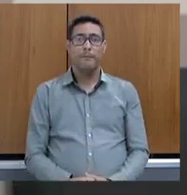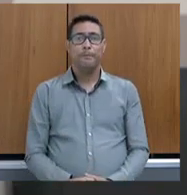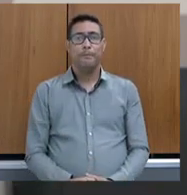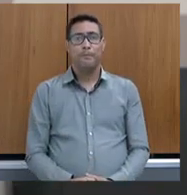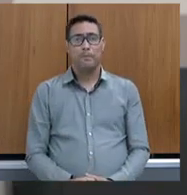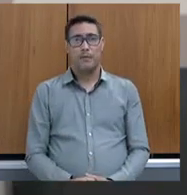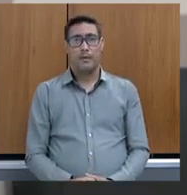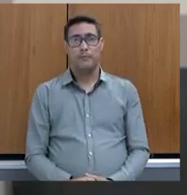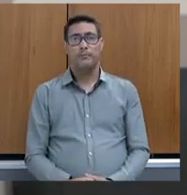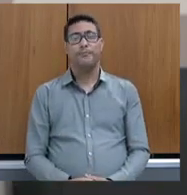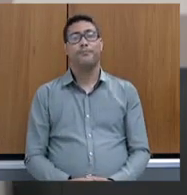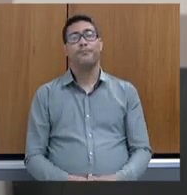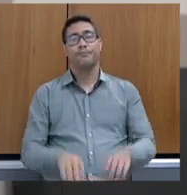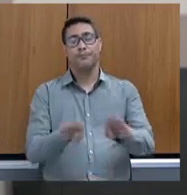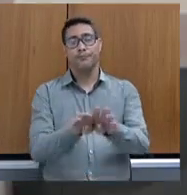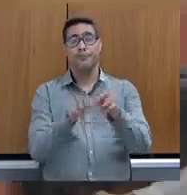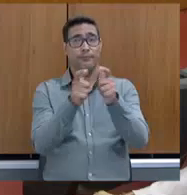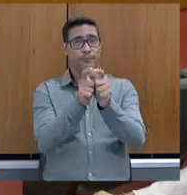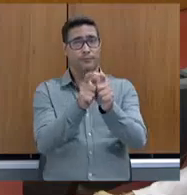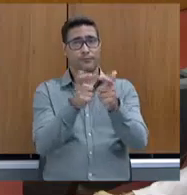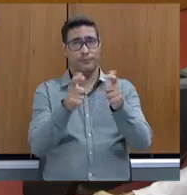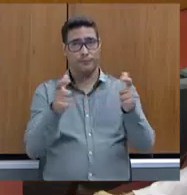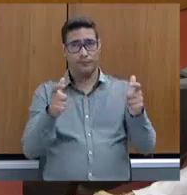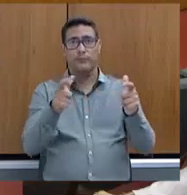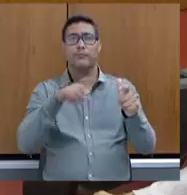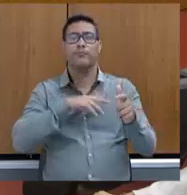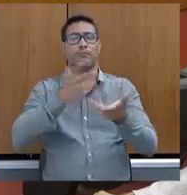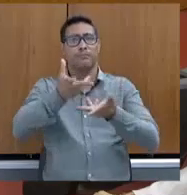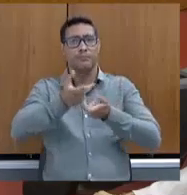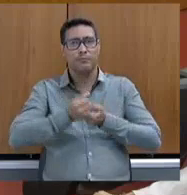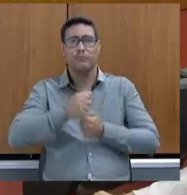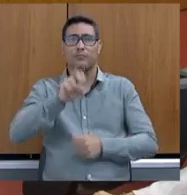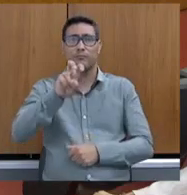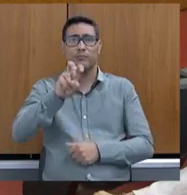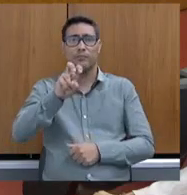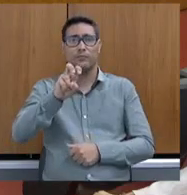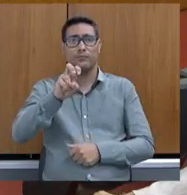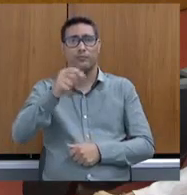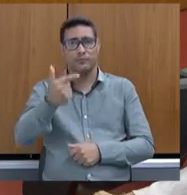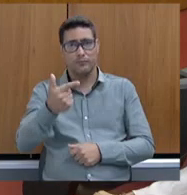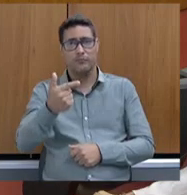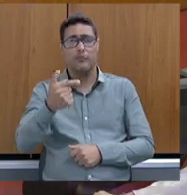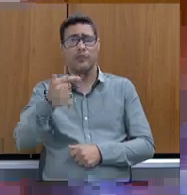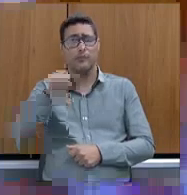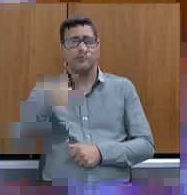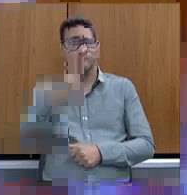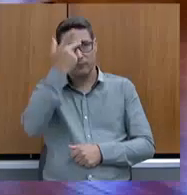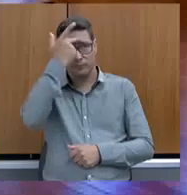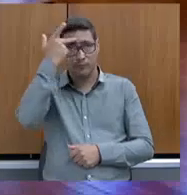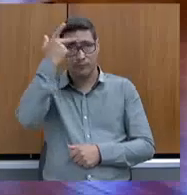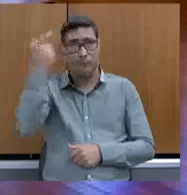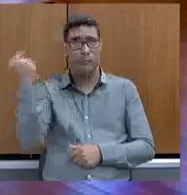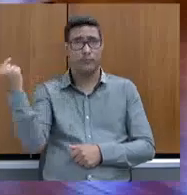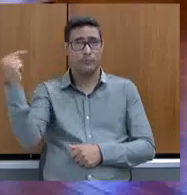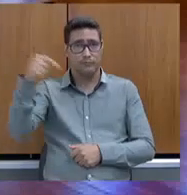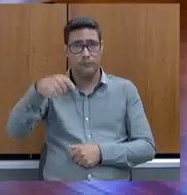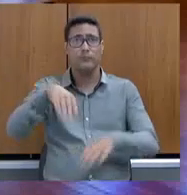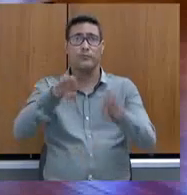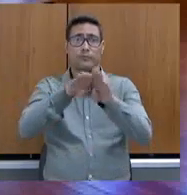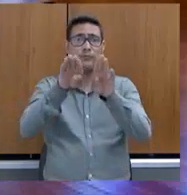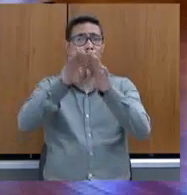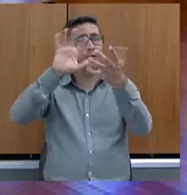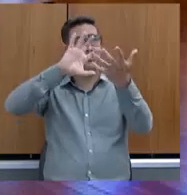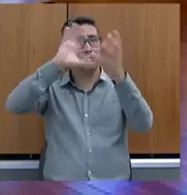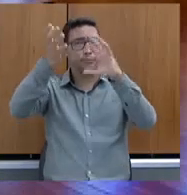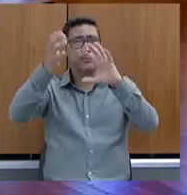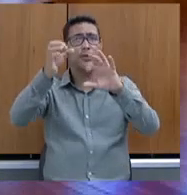da Boa Viagem a criação de público receberam mais de 52 mil pessoas O Arquivo Público revitalizado